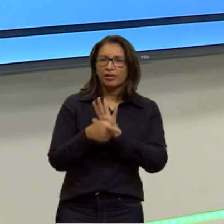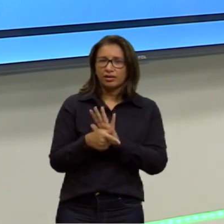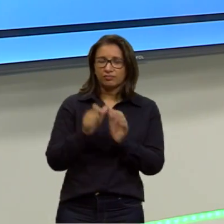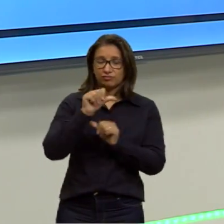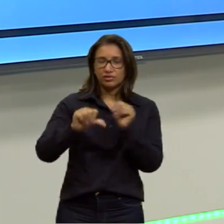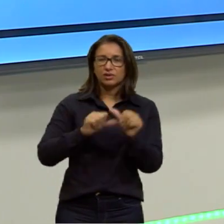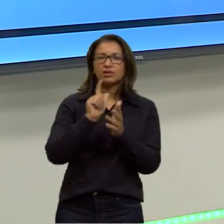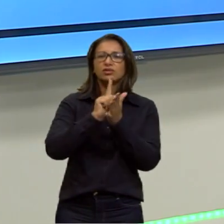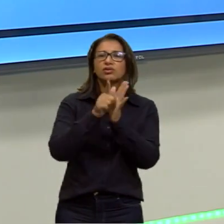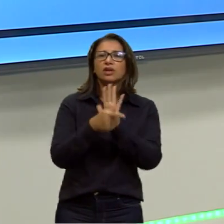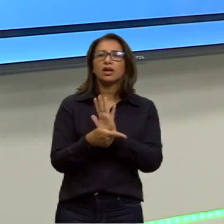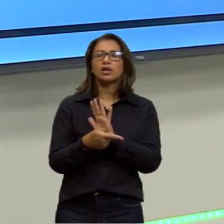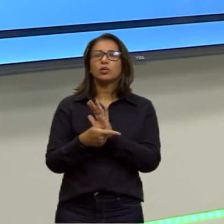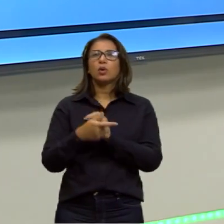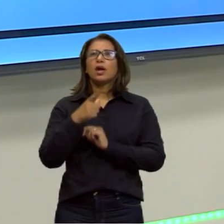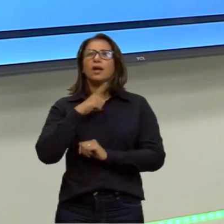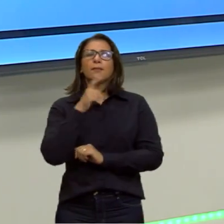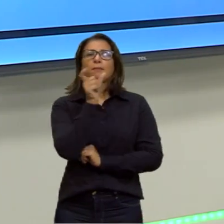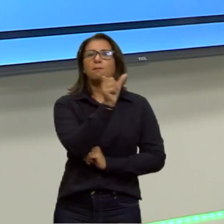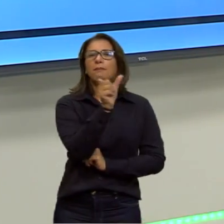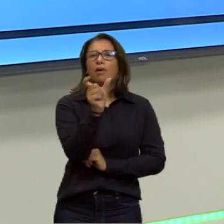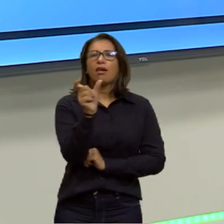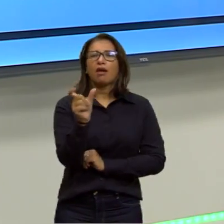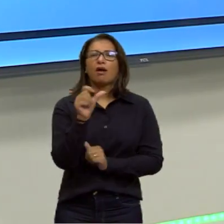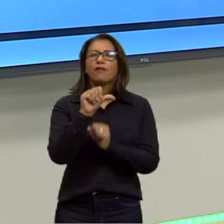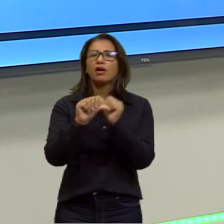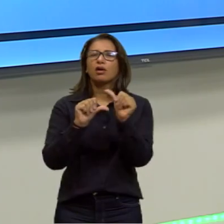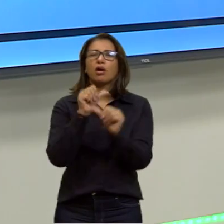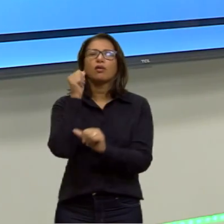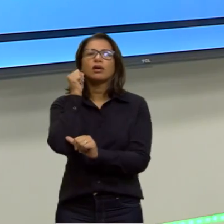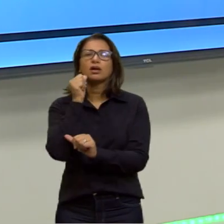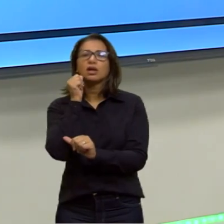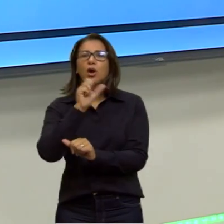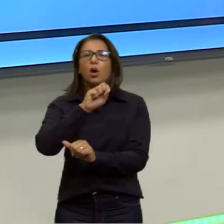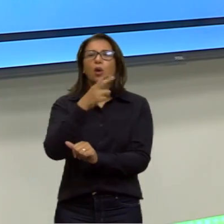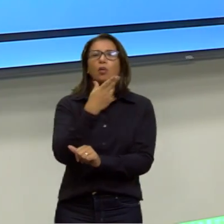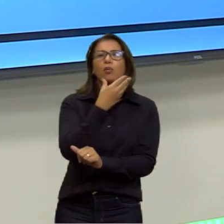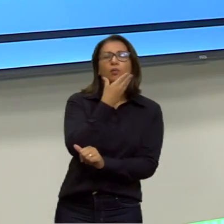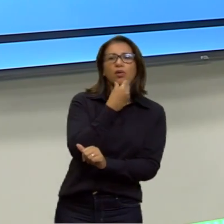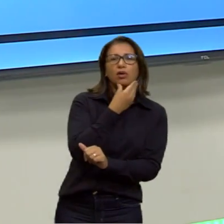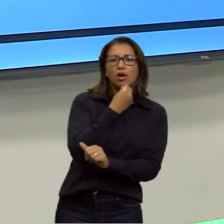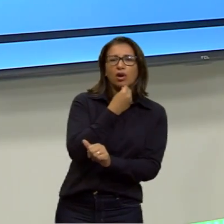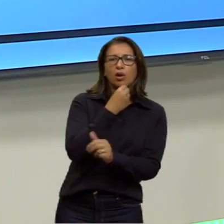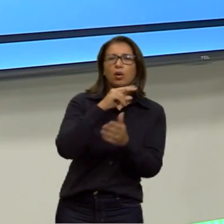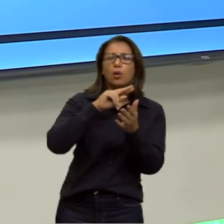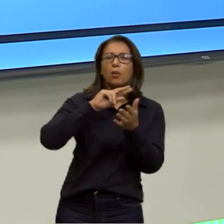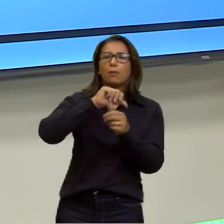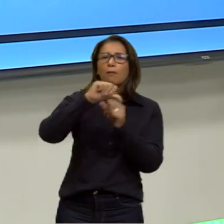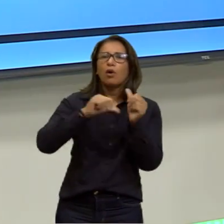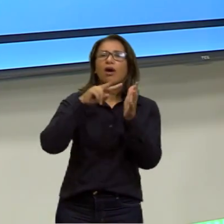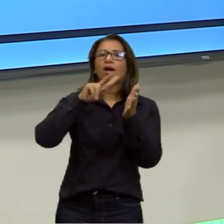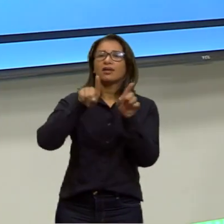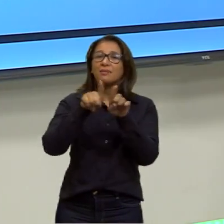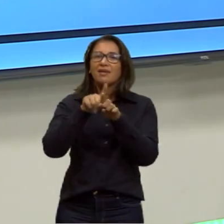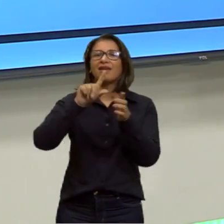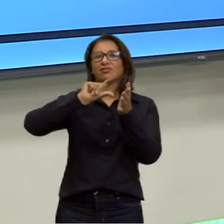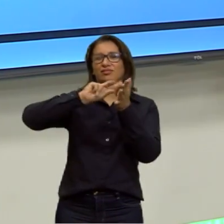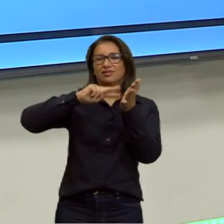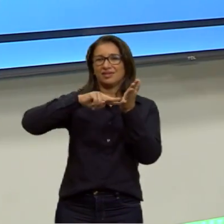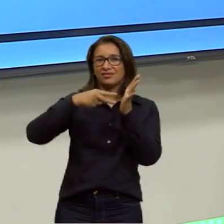existem palavras que quando a gente troca por feminina outra masculina a gente muda o zig e da palavra